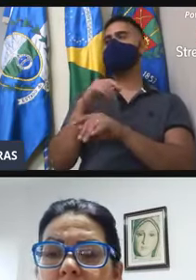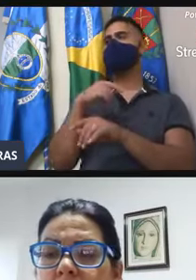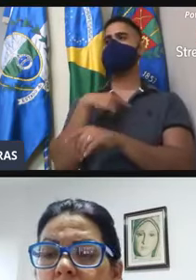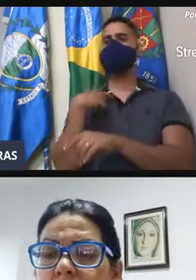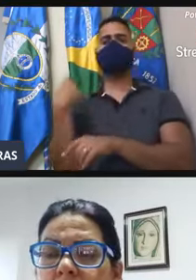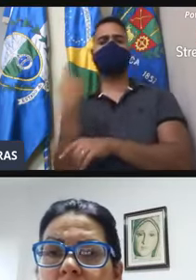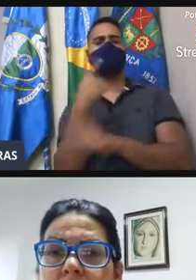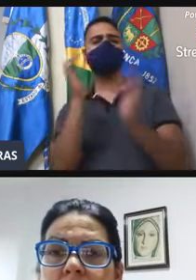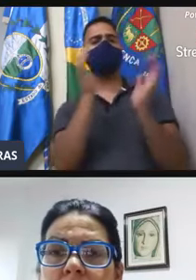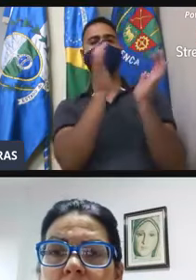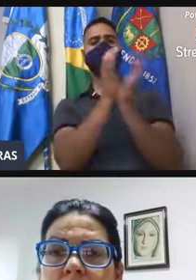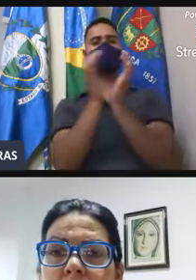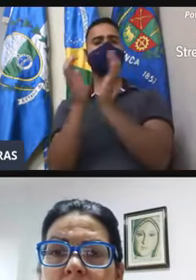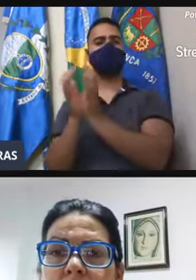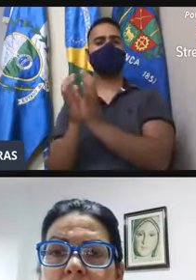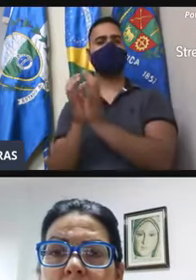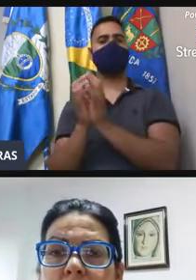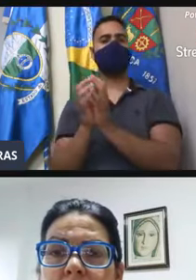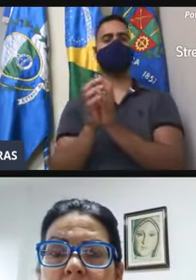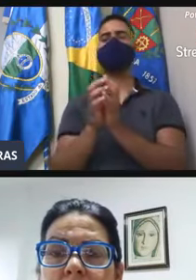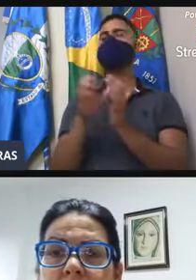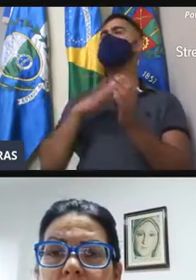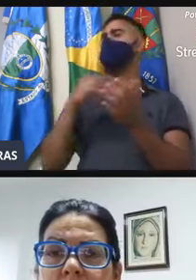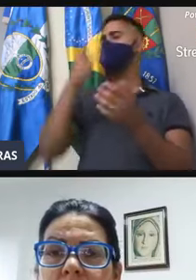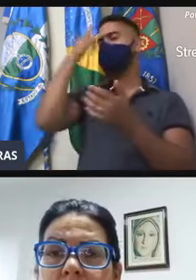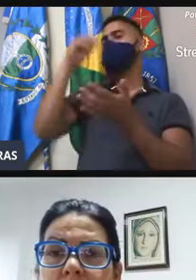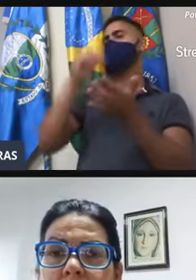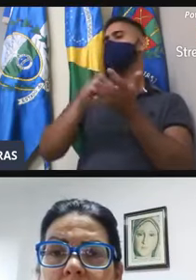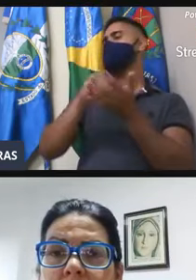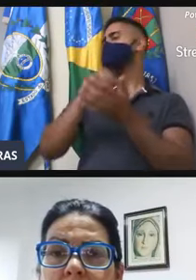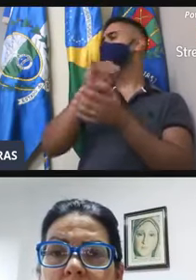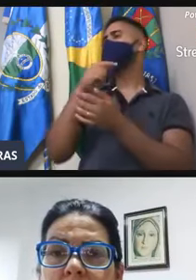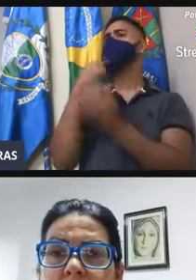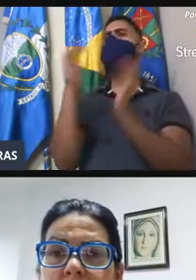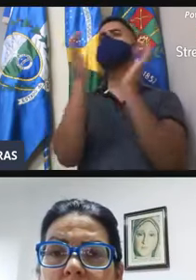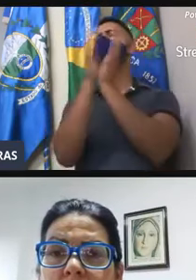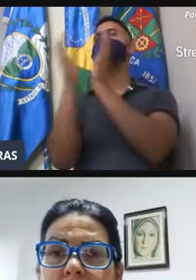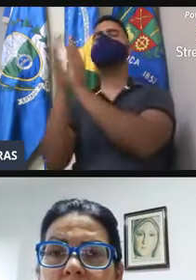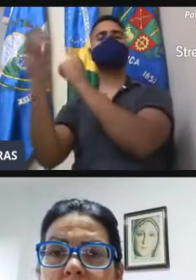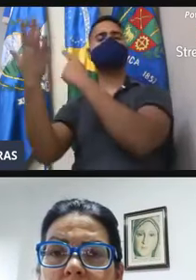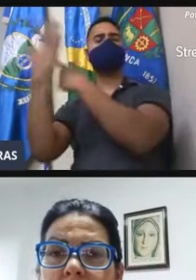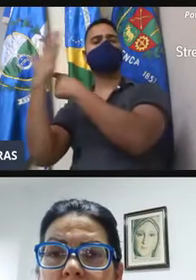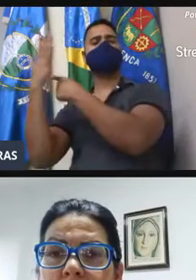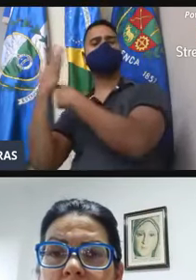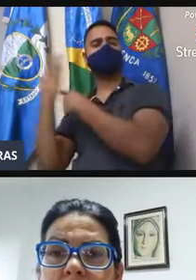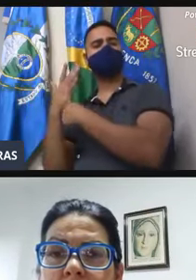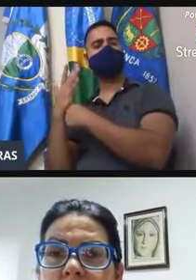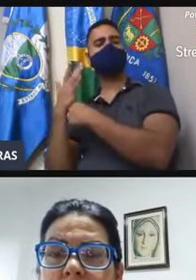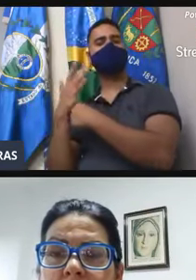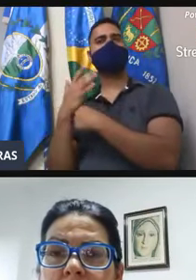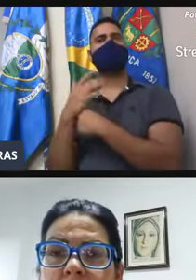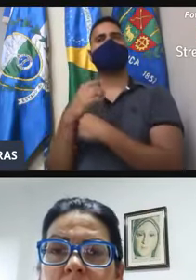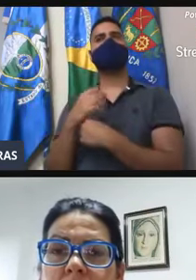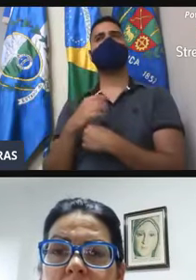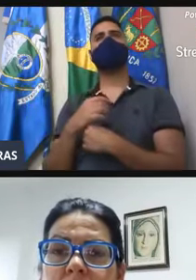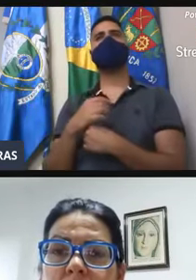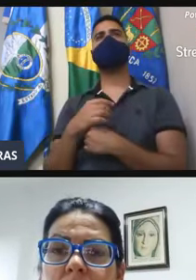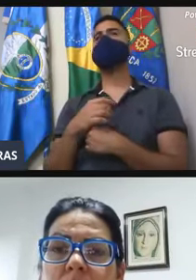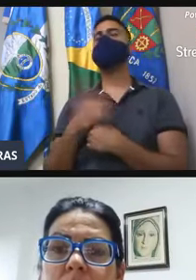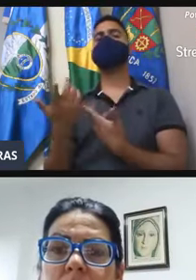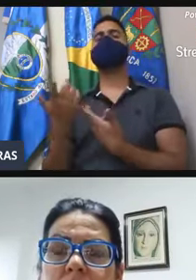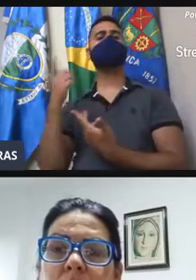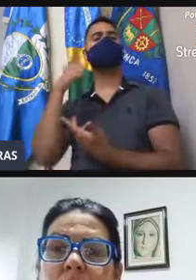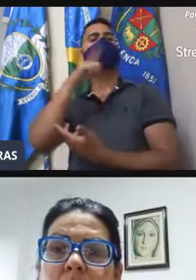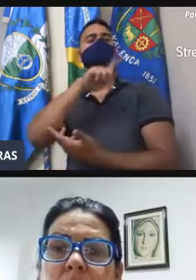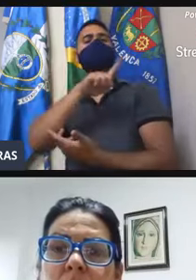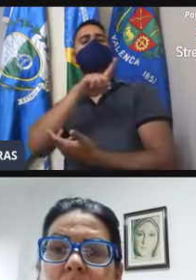equipe, né, fora os que não puderam estar aqui, se não fosse a ajuda deles, o apoio deles, a gente não